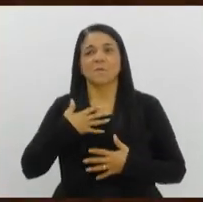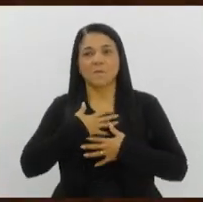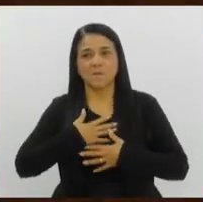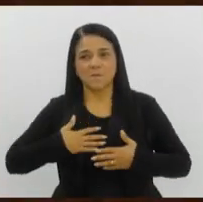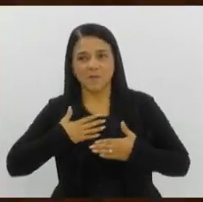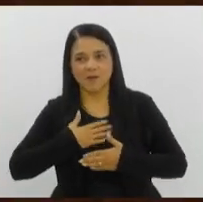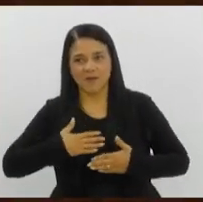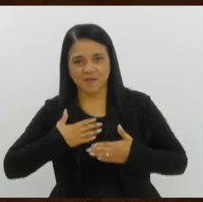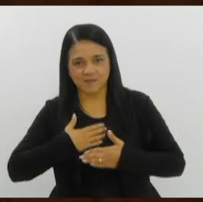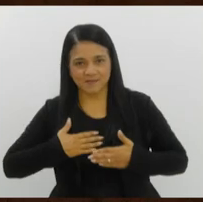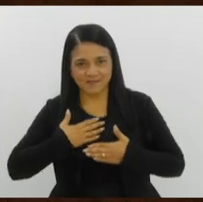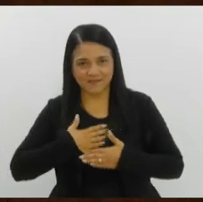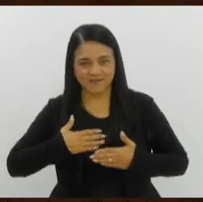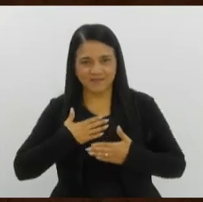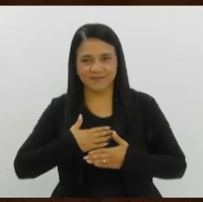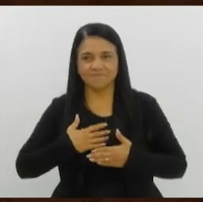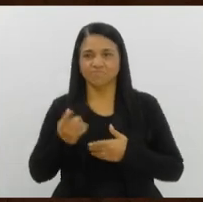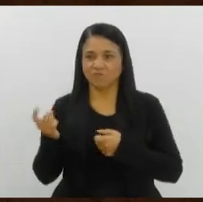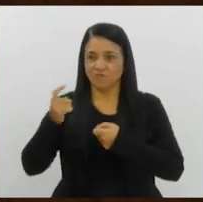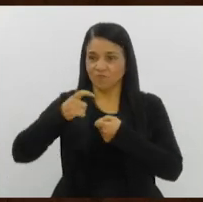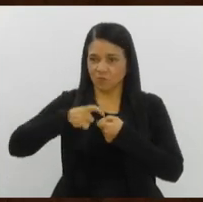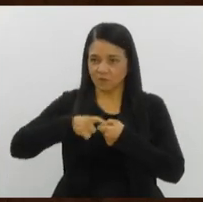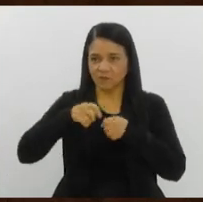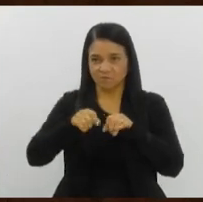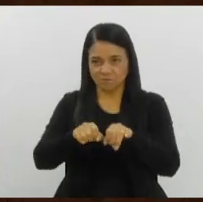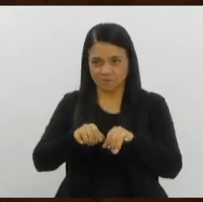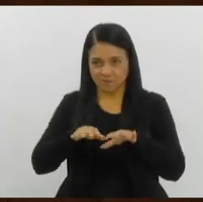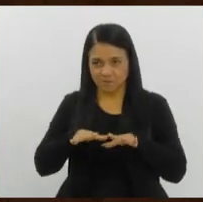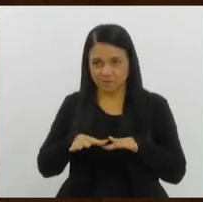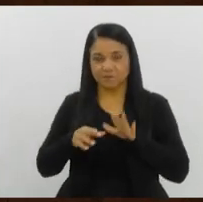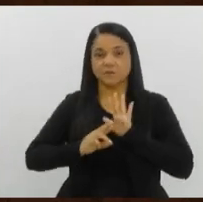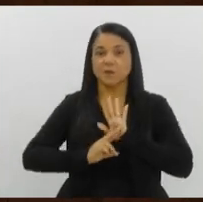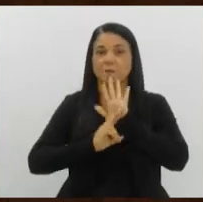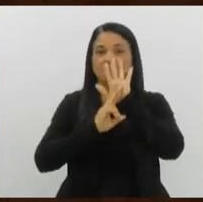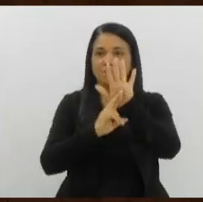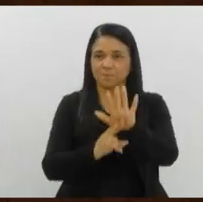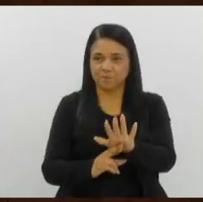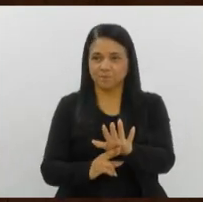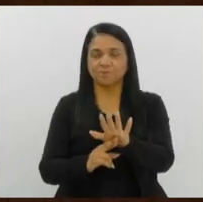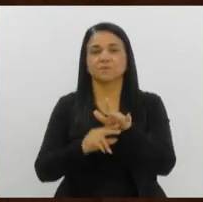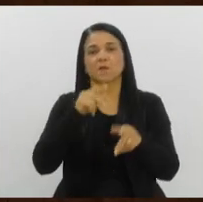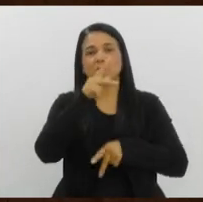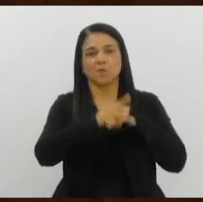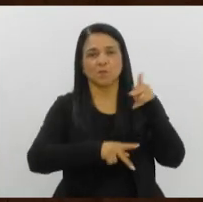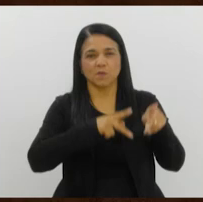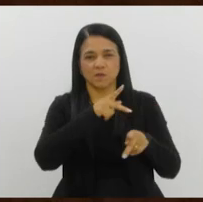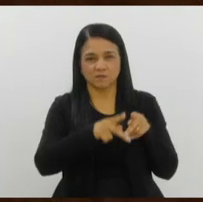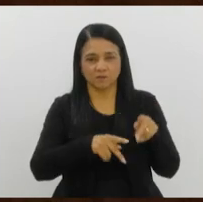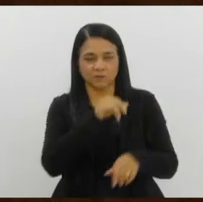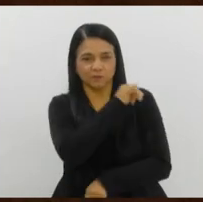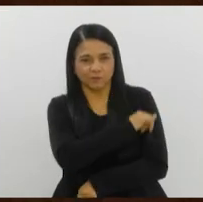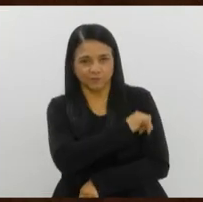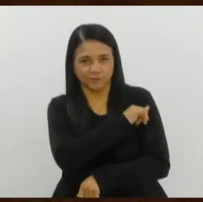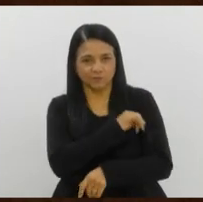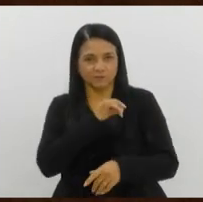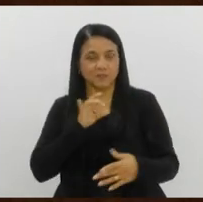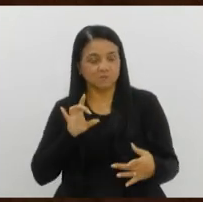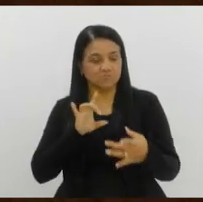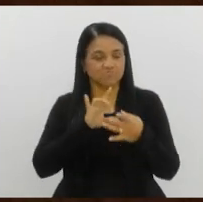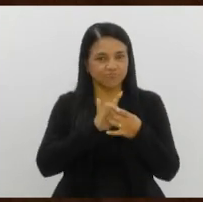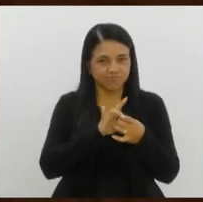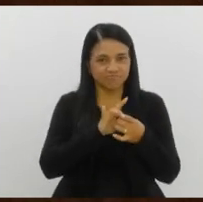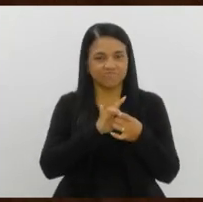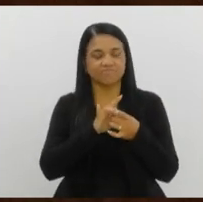prazer poder mais uma vez retornar a esse plenário, poder representar a população fluminense, me somando a Vossas